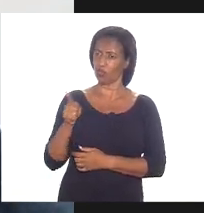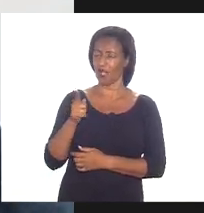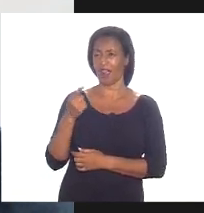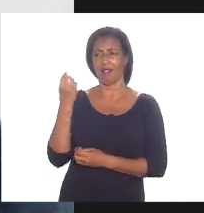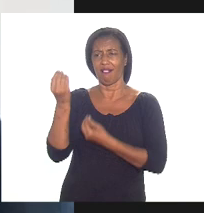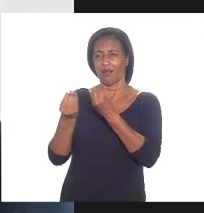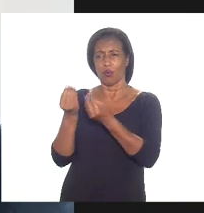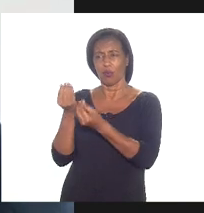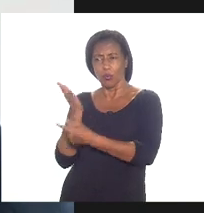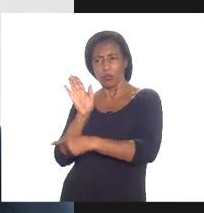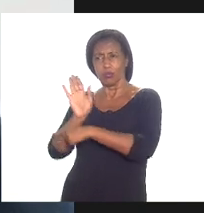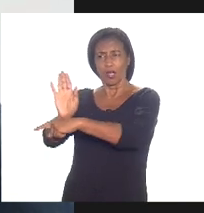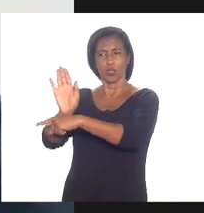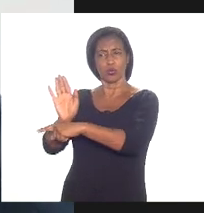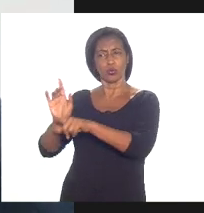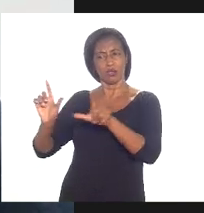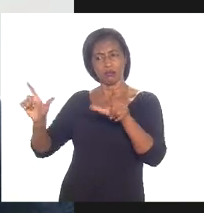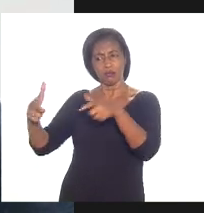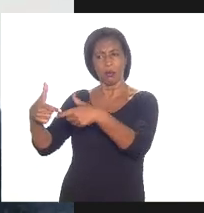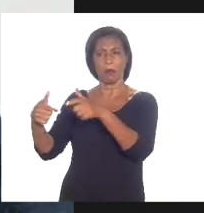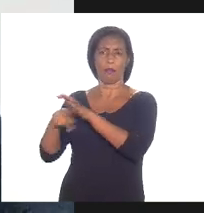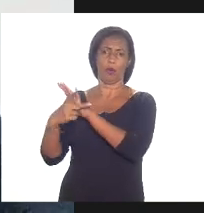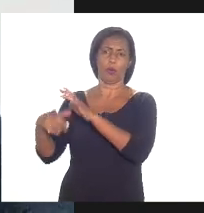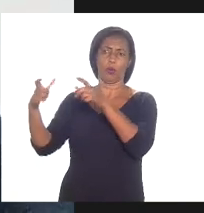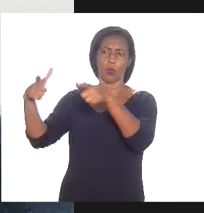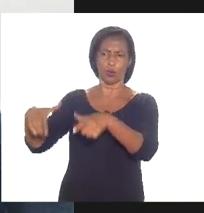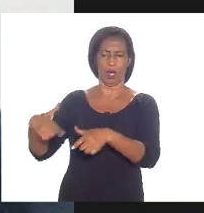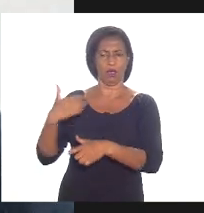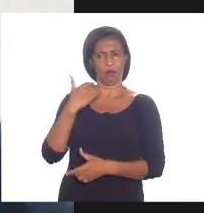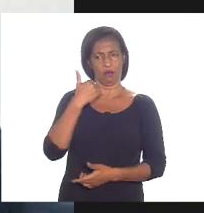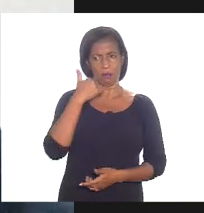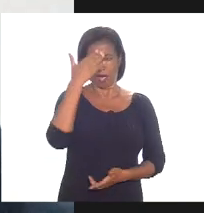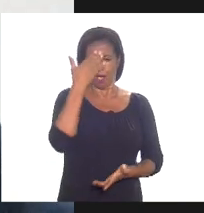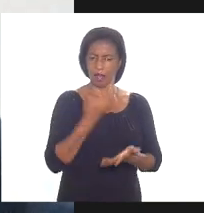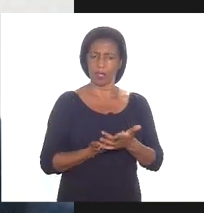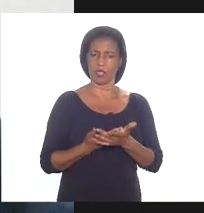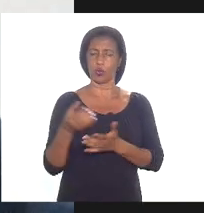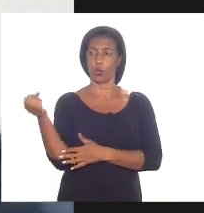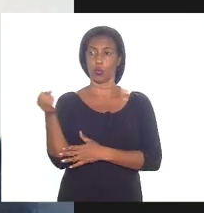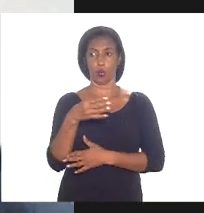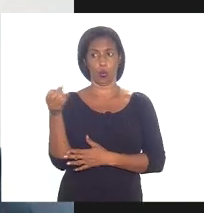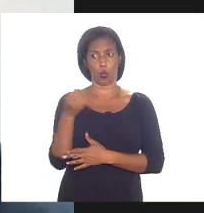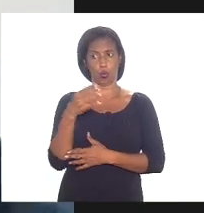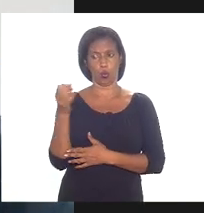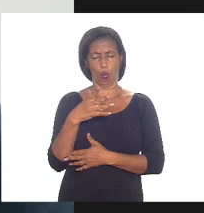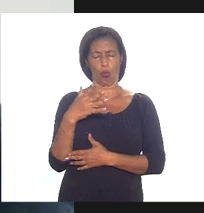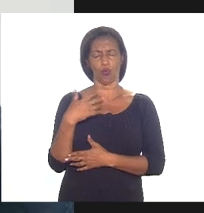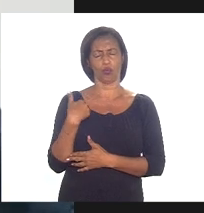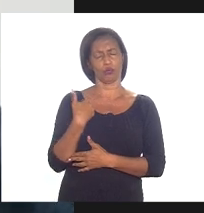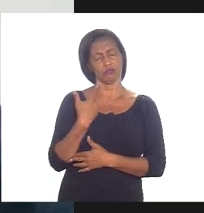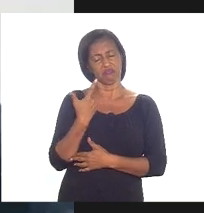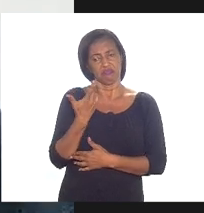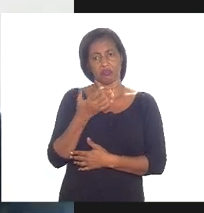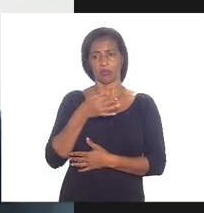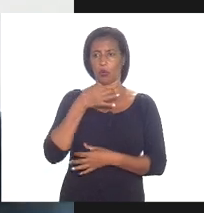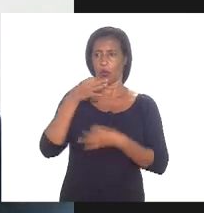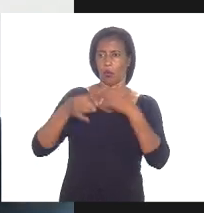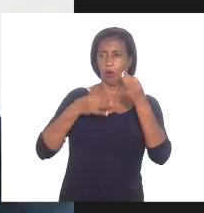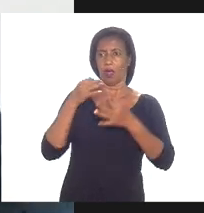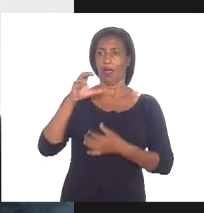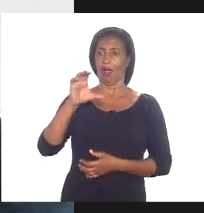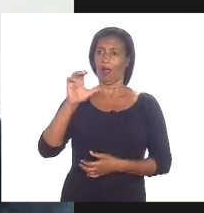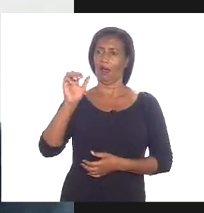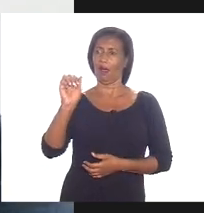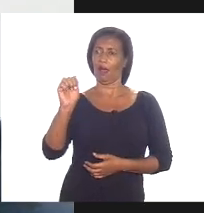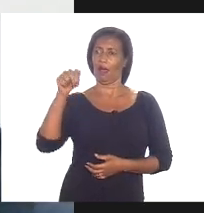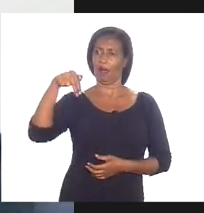destinação àquele bem. Mas, enfim... É, acredito sim, o Novo, ele defende esse posicionamento, o canecão ele deveria